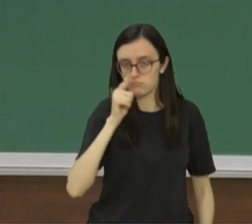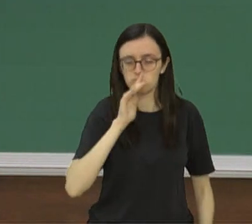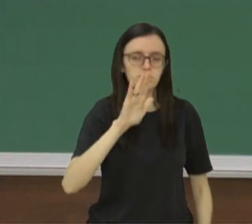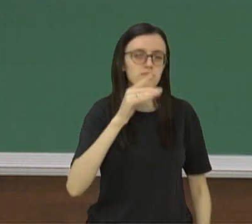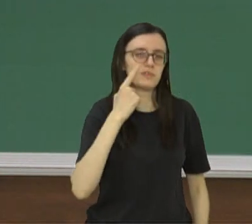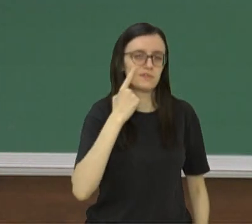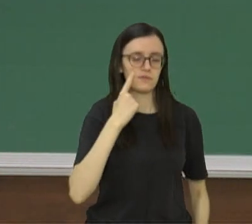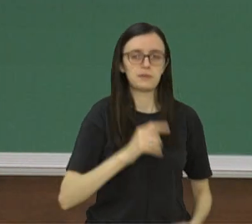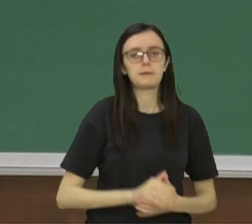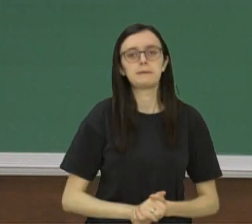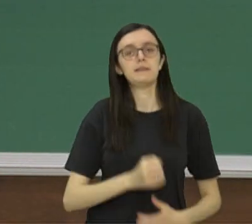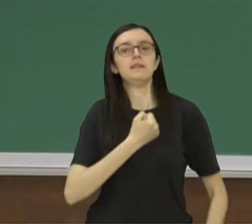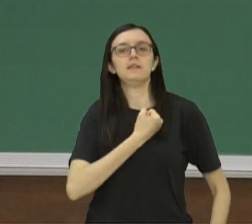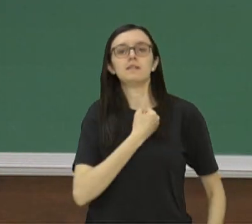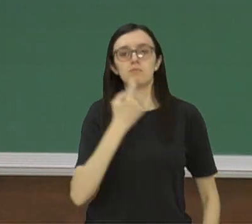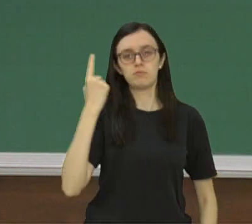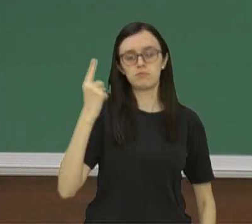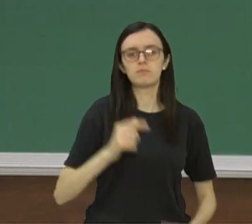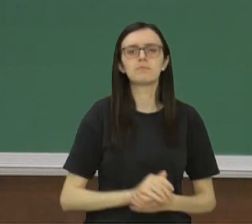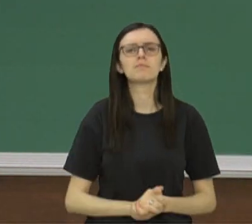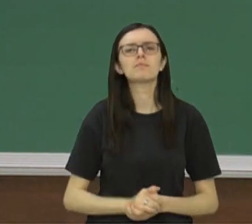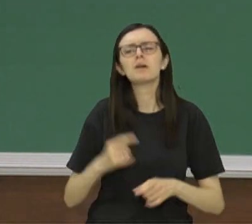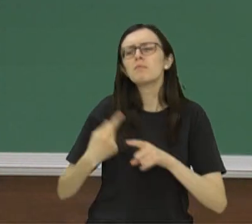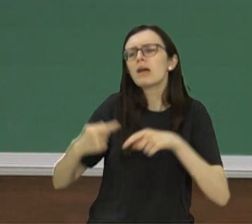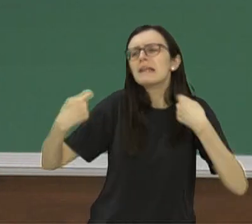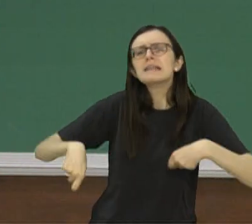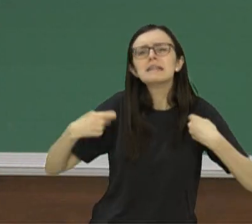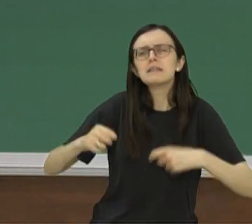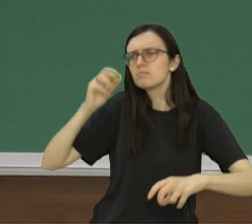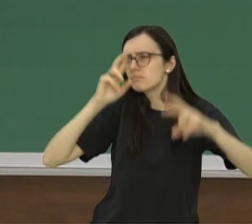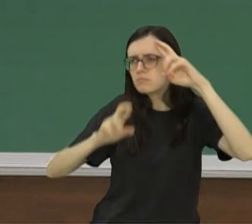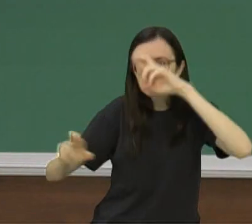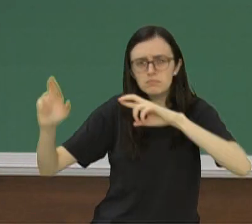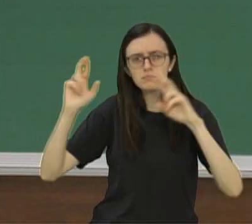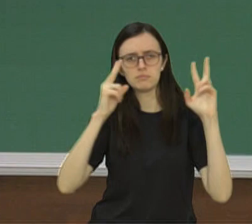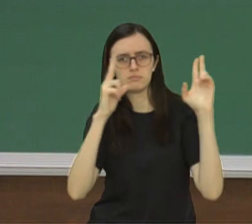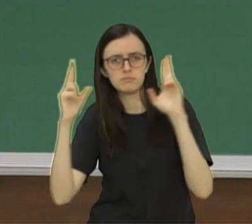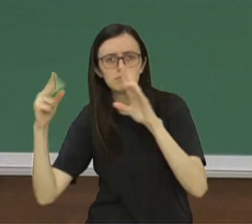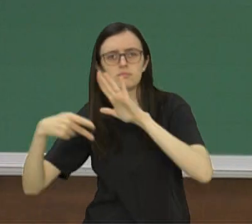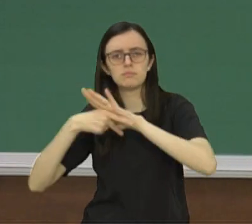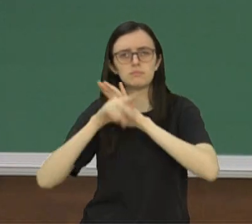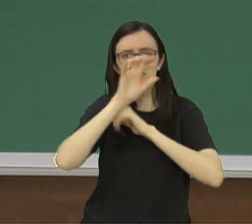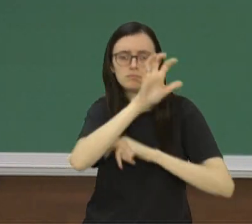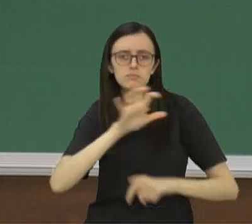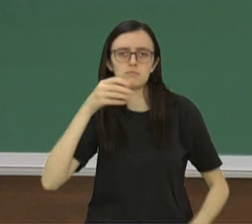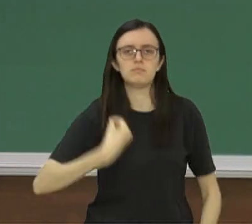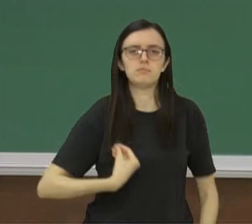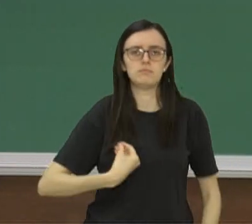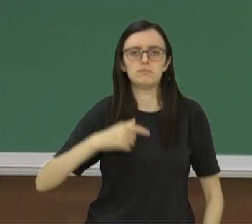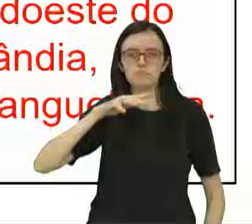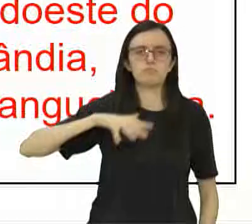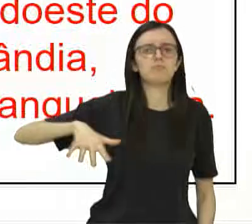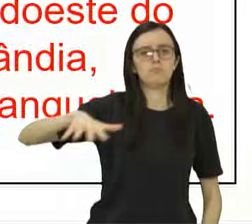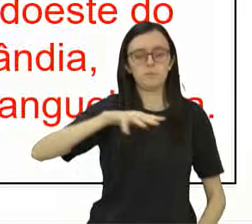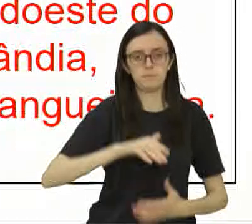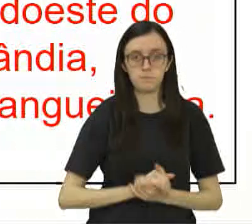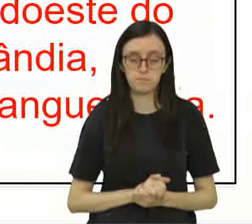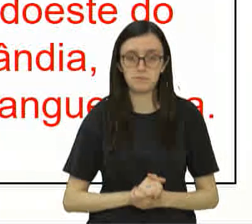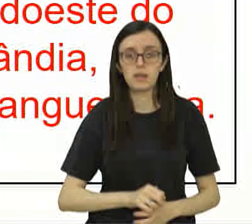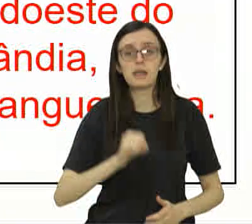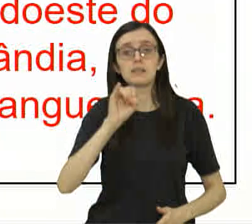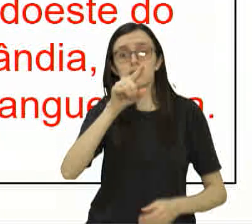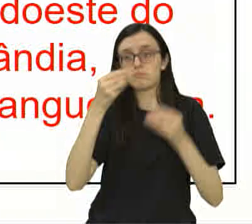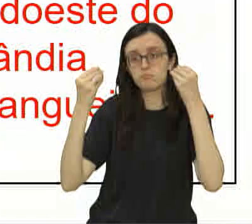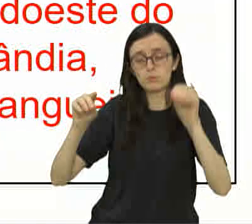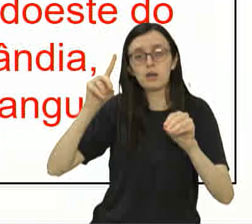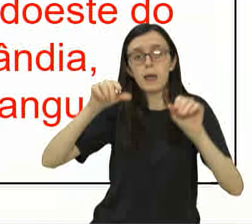ver. Número 1. Por que a necessidade de revisão dos recortes regionais existentes do território? Então, se você colocou